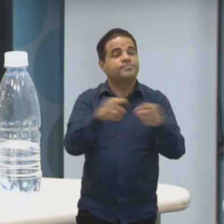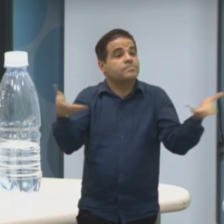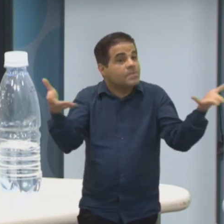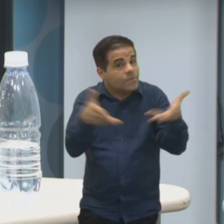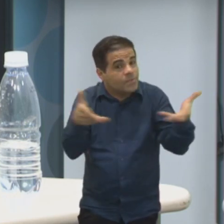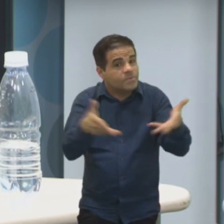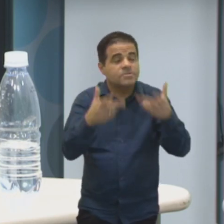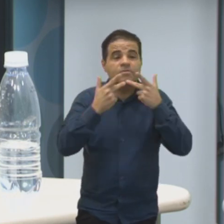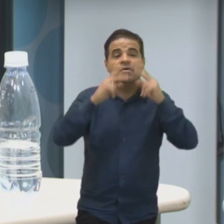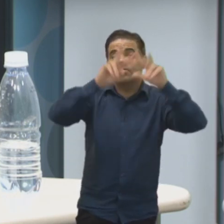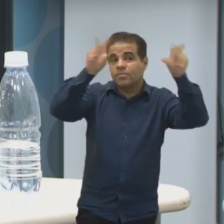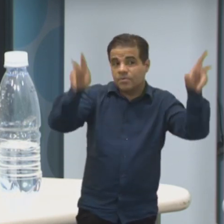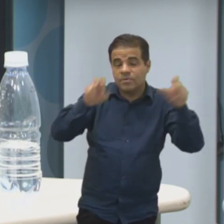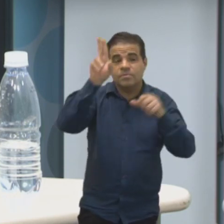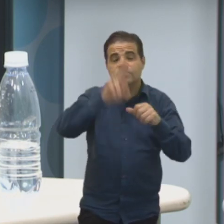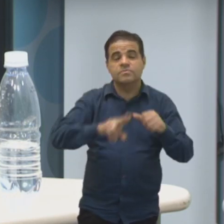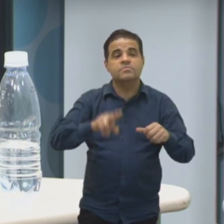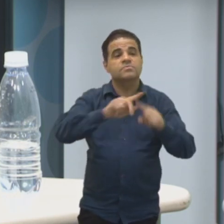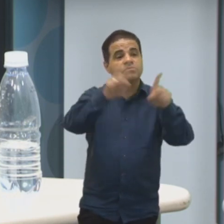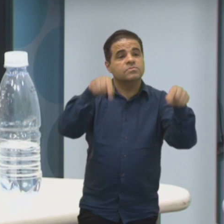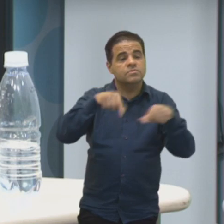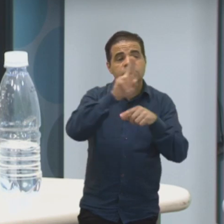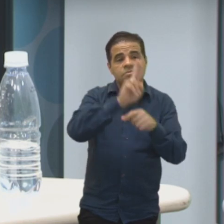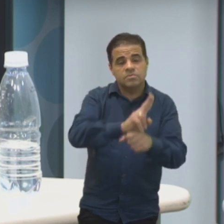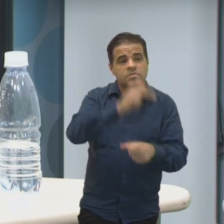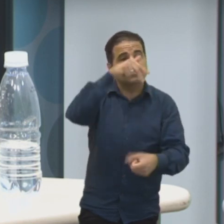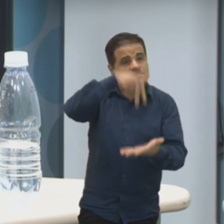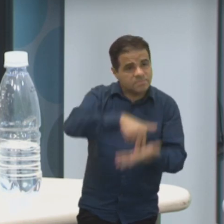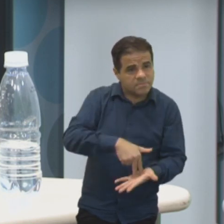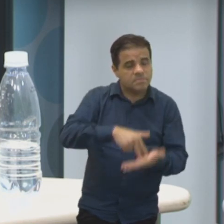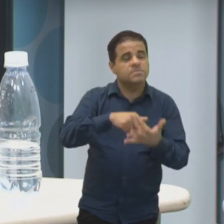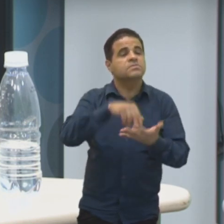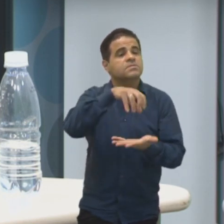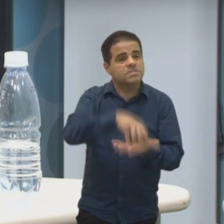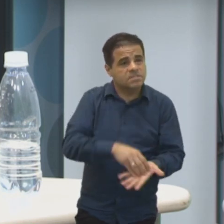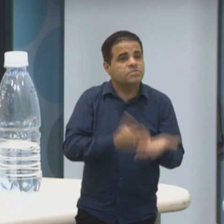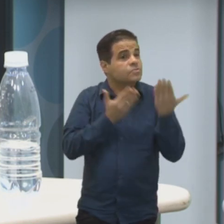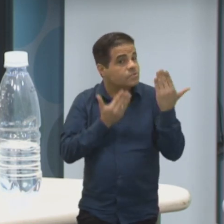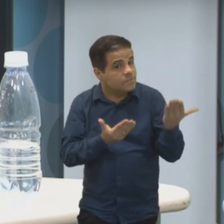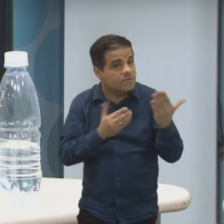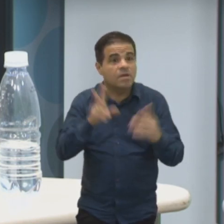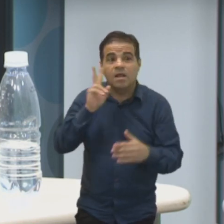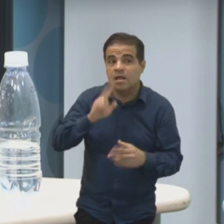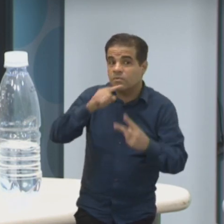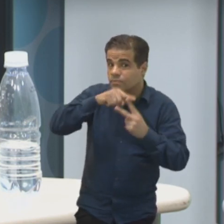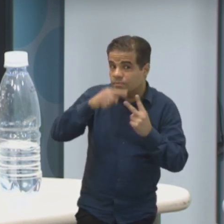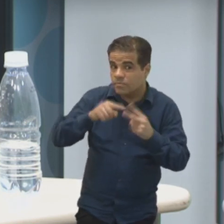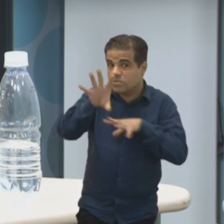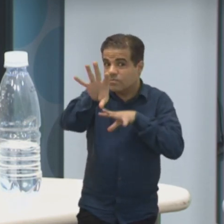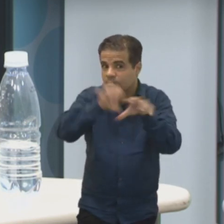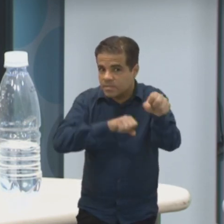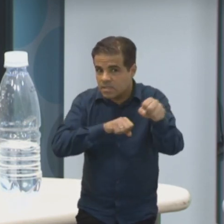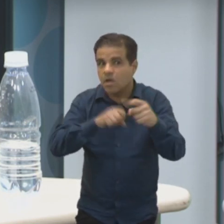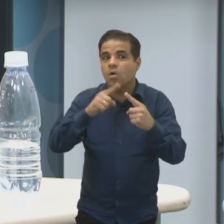nós falamos sobre o uso do vídeo em sala de aula, protagonismo discente e juvenil. Lembrando que são 2 formações, tem